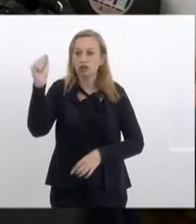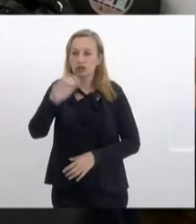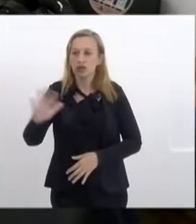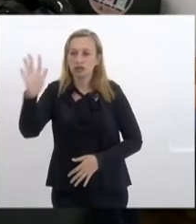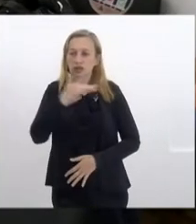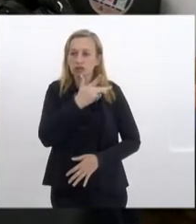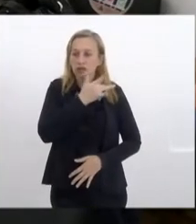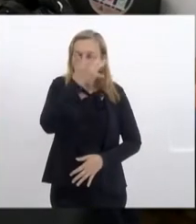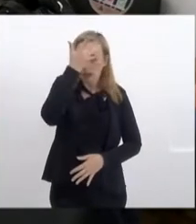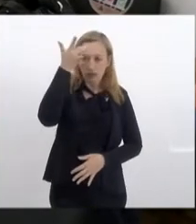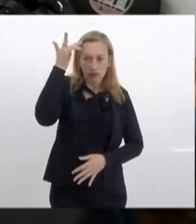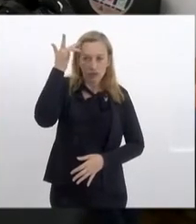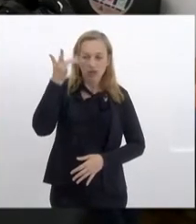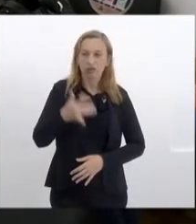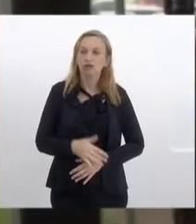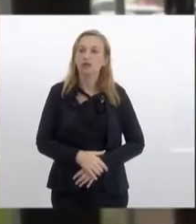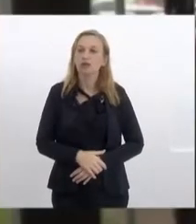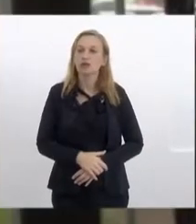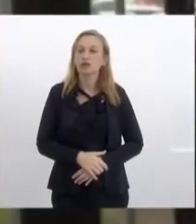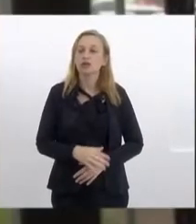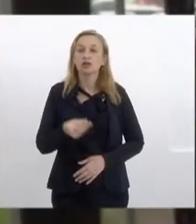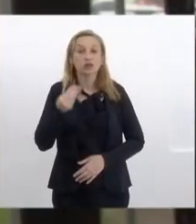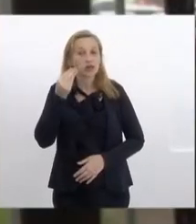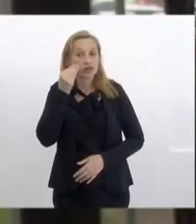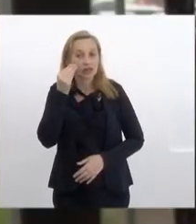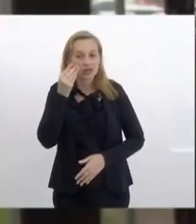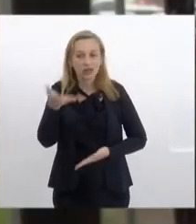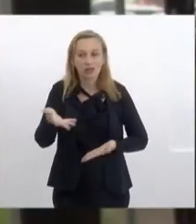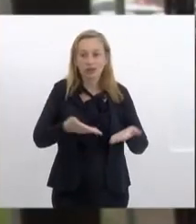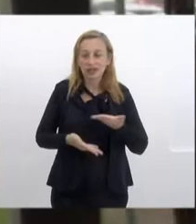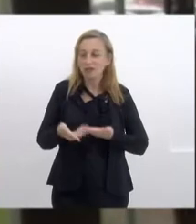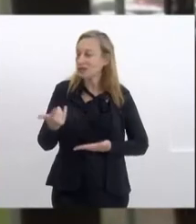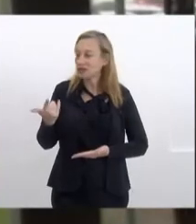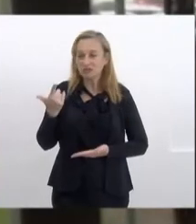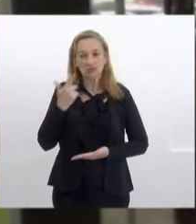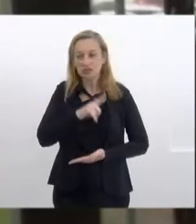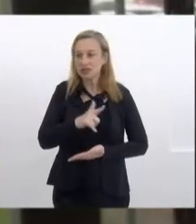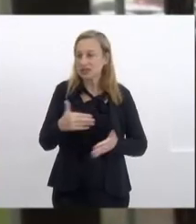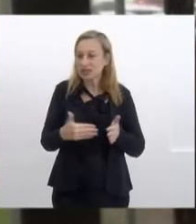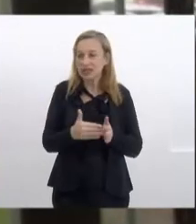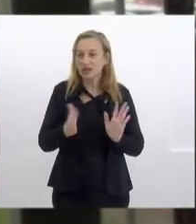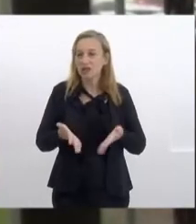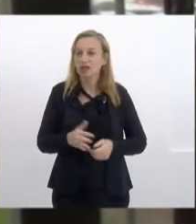Saúde Mental. Eu estou tentando aqui compartilhar, mas até agora...